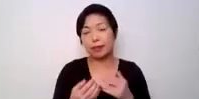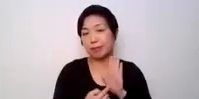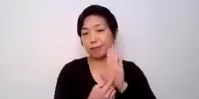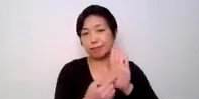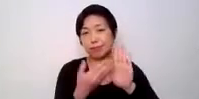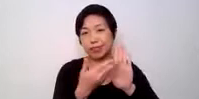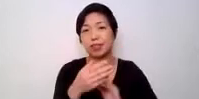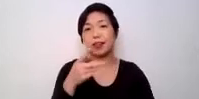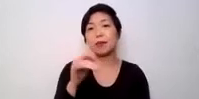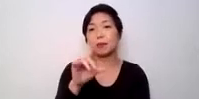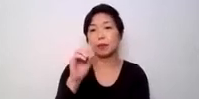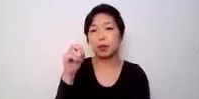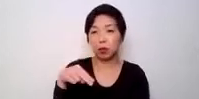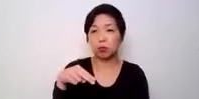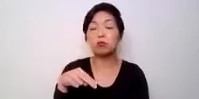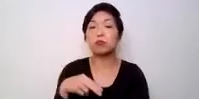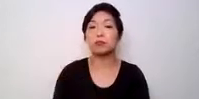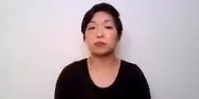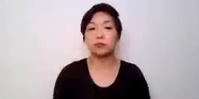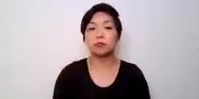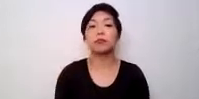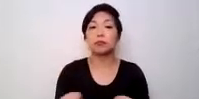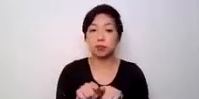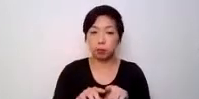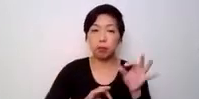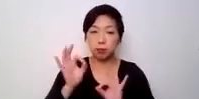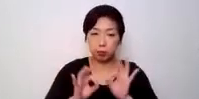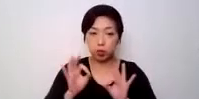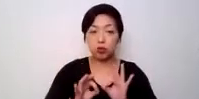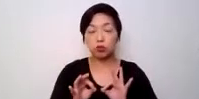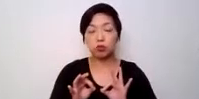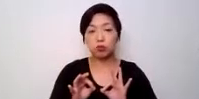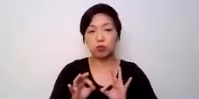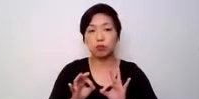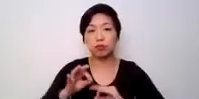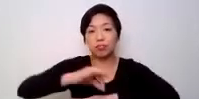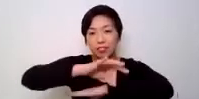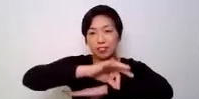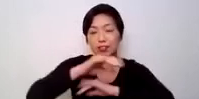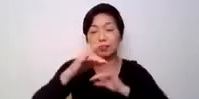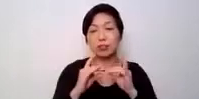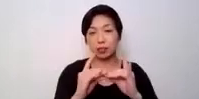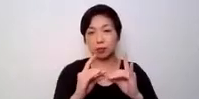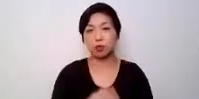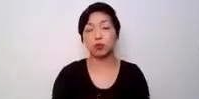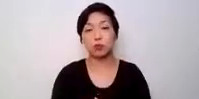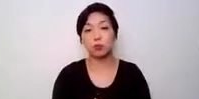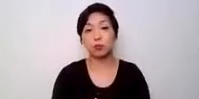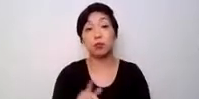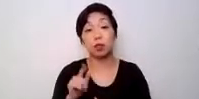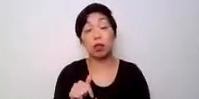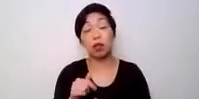Jacques Pilon também projetou sepulturas e nós achamos interessante trazer dedicar um tempo